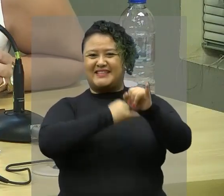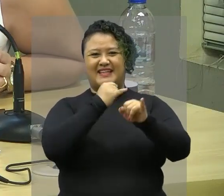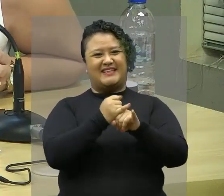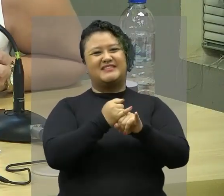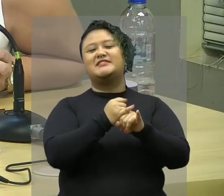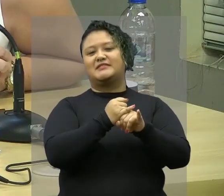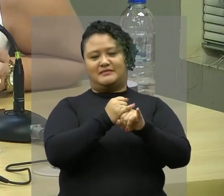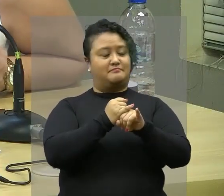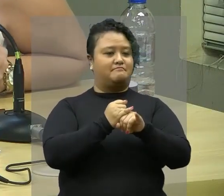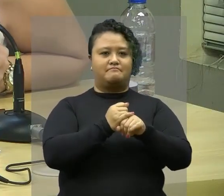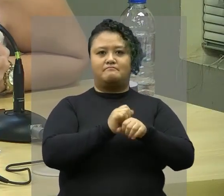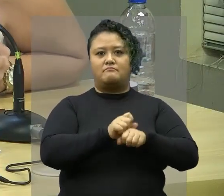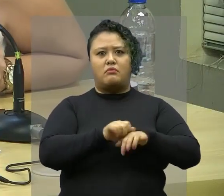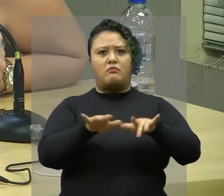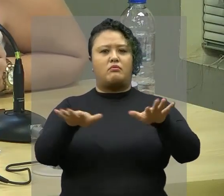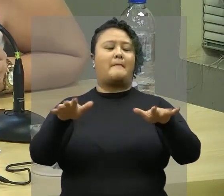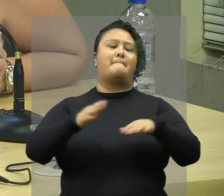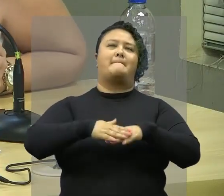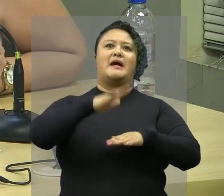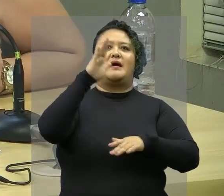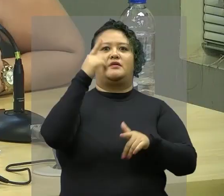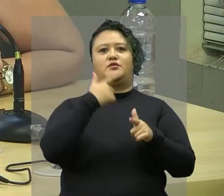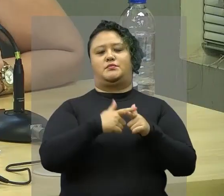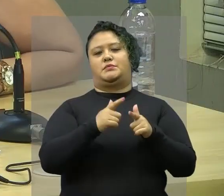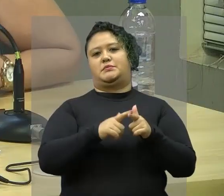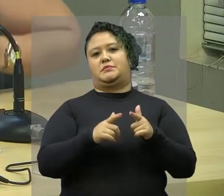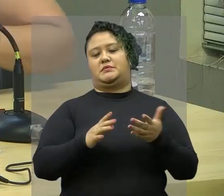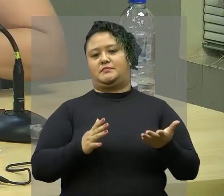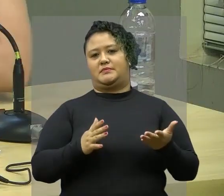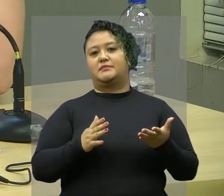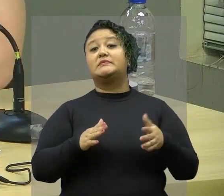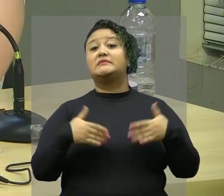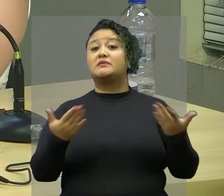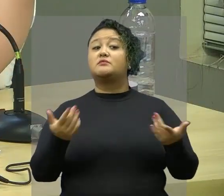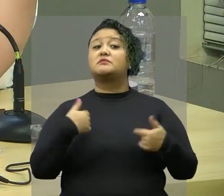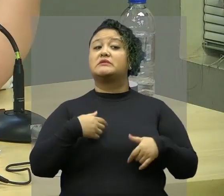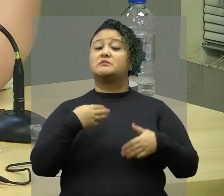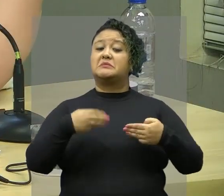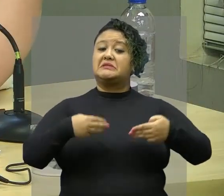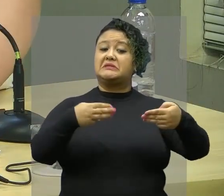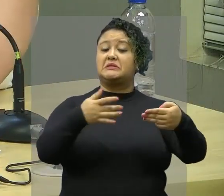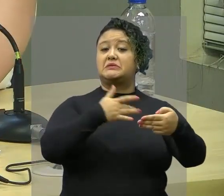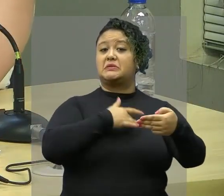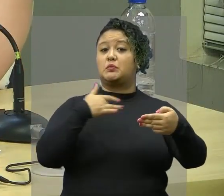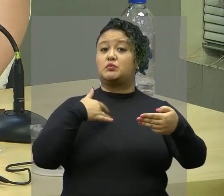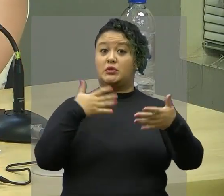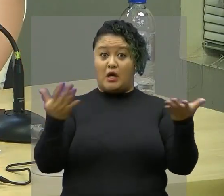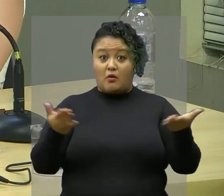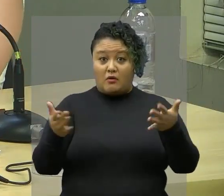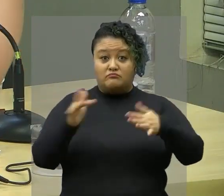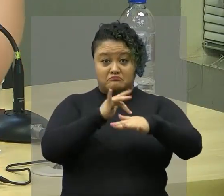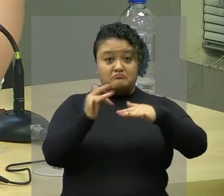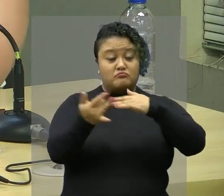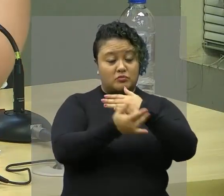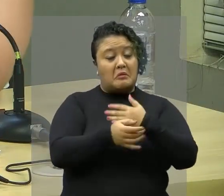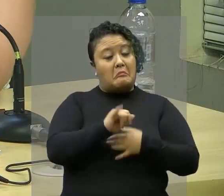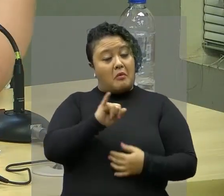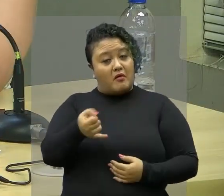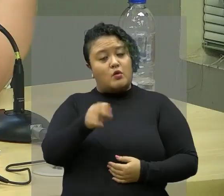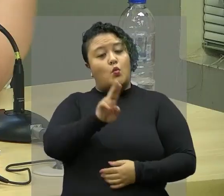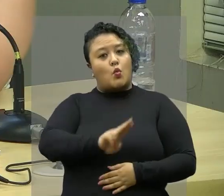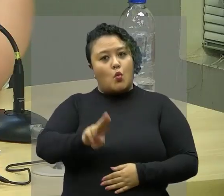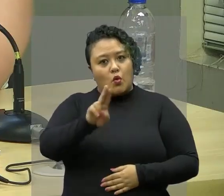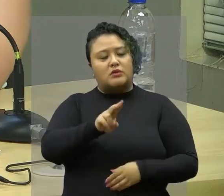potencializa ele ainda mais. Então, para que o Ministério da Saúde, que tem usado muito bem as redes sociais, inclusive, também faça